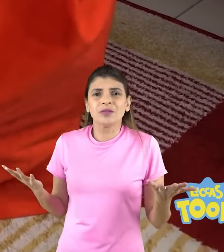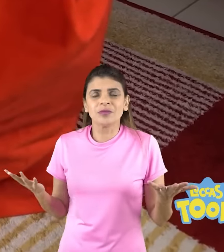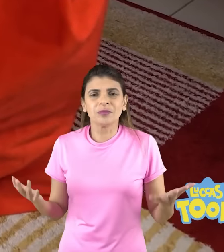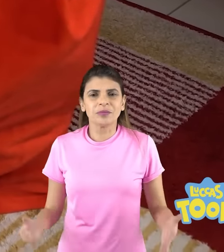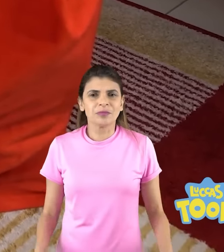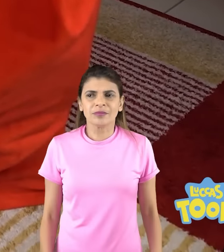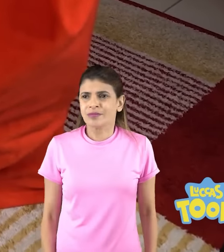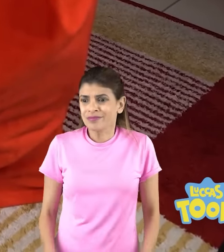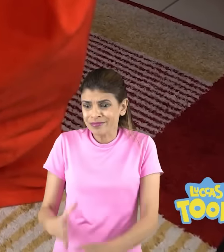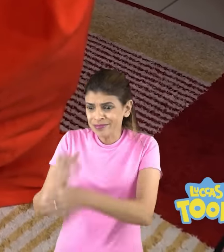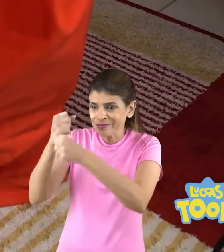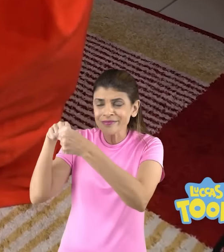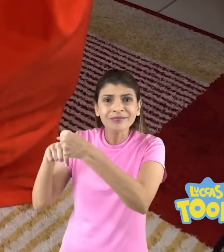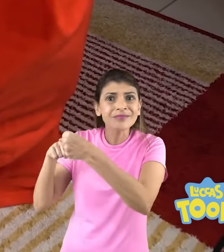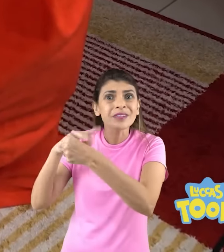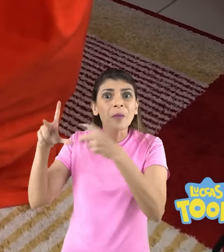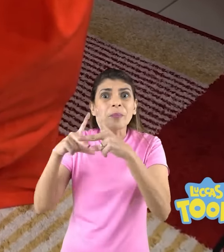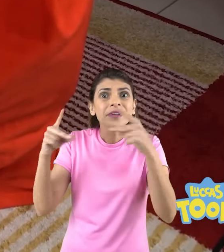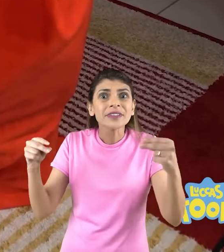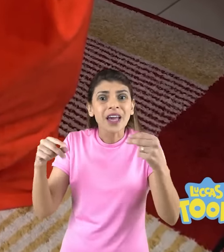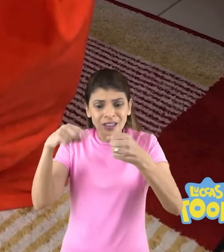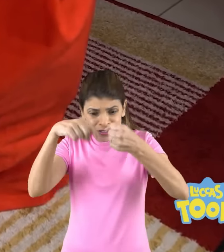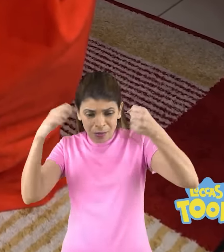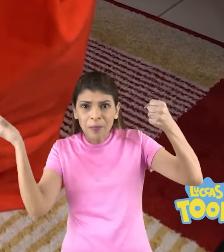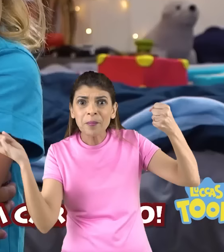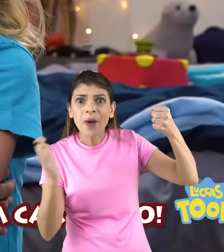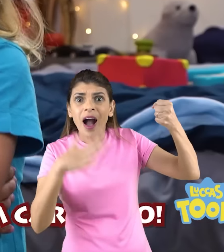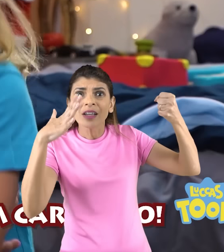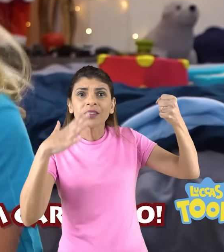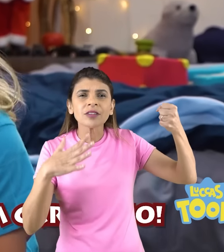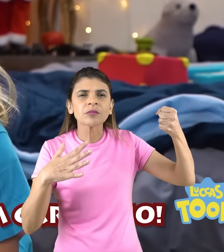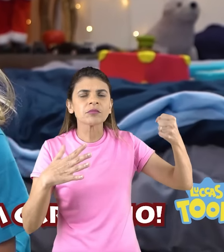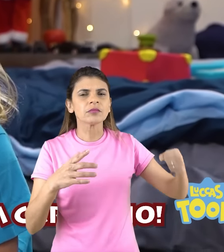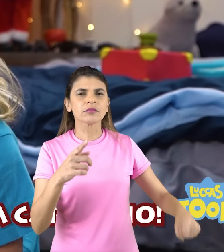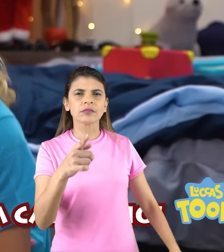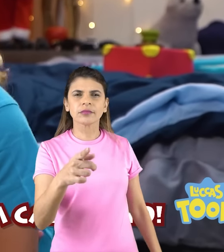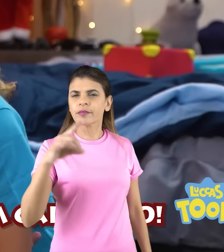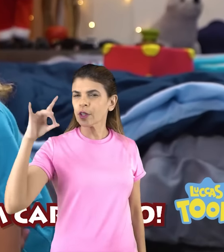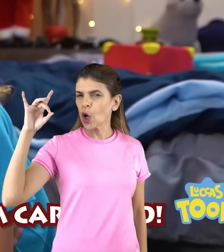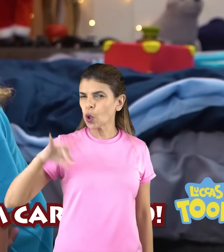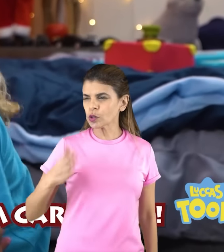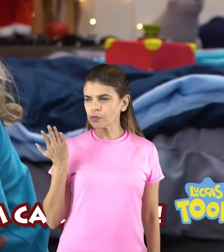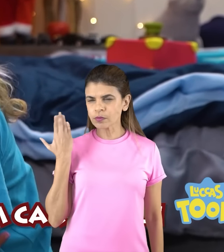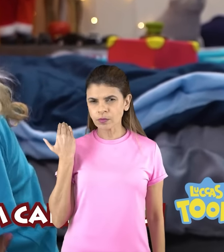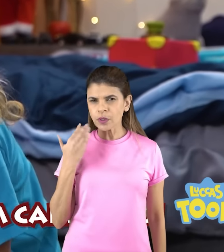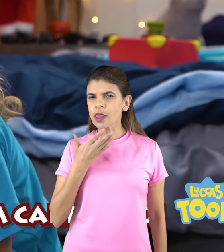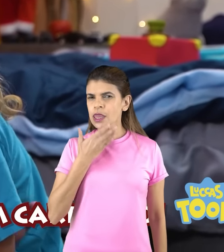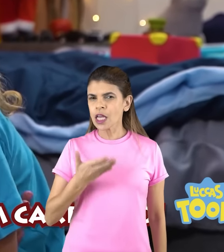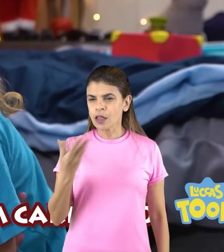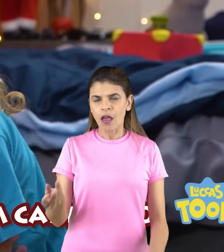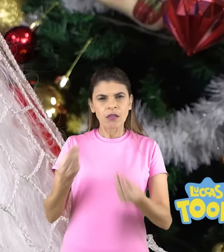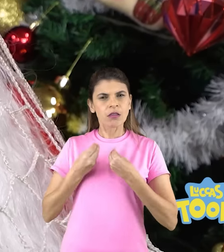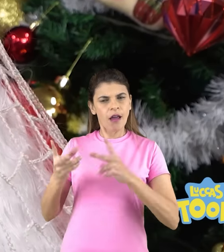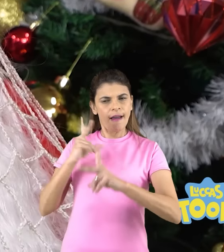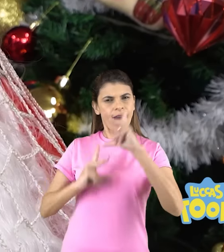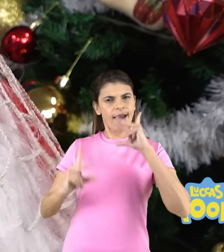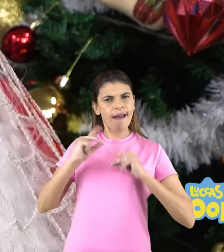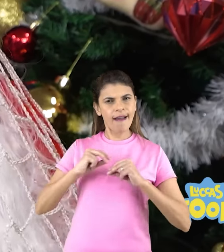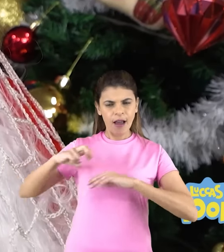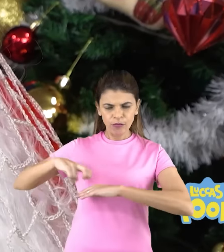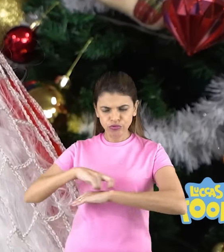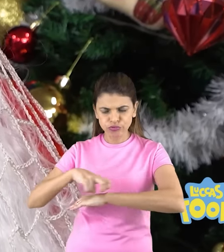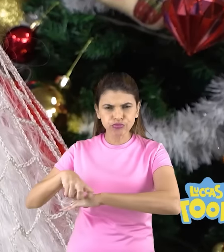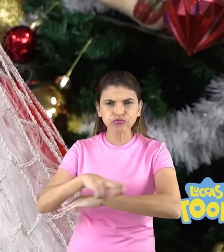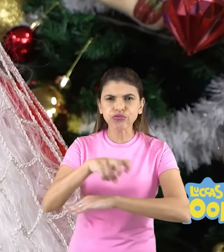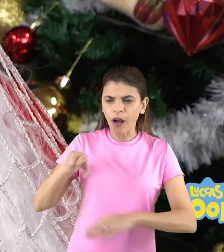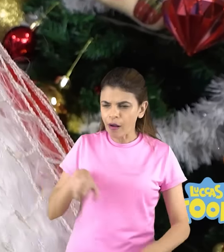Meu saco! Meu saco de presentes mágico! O Gilmar Natal você me dá um carrinho! E